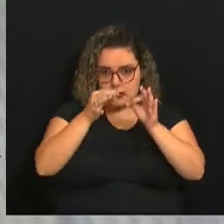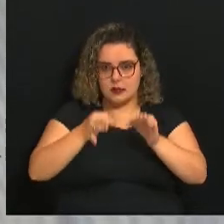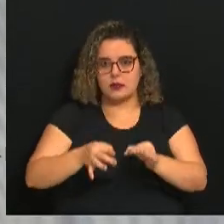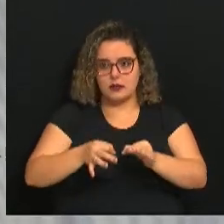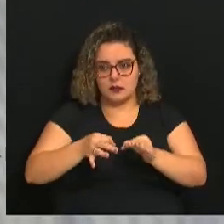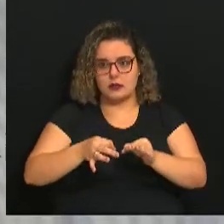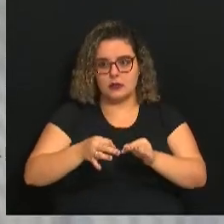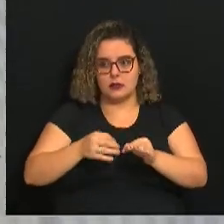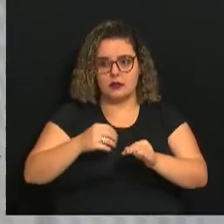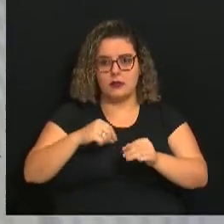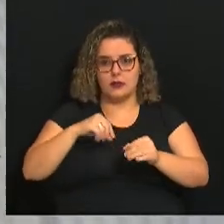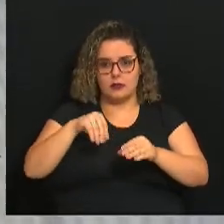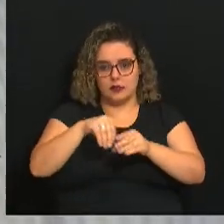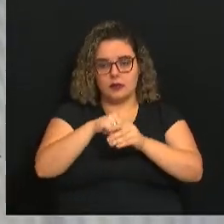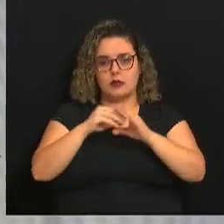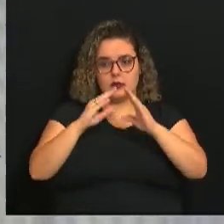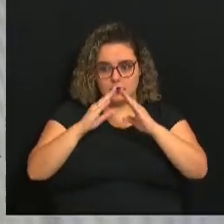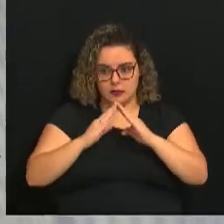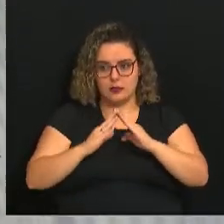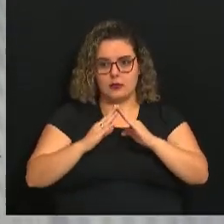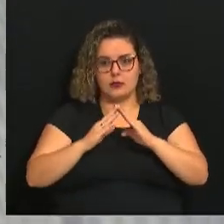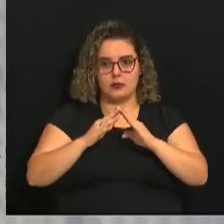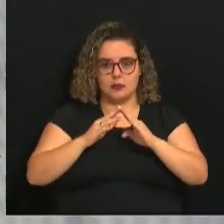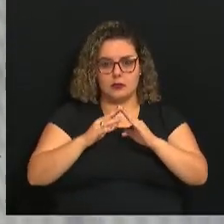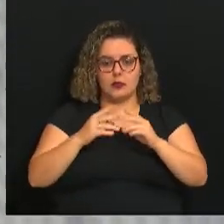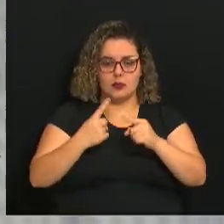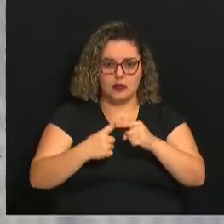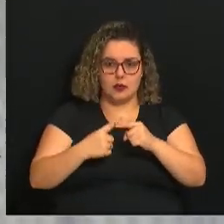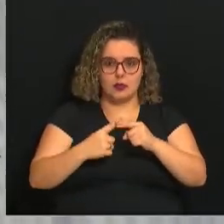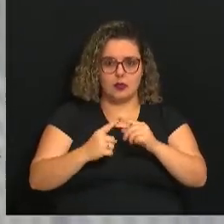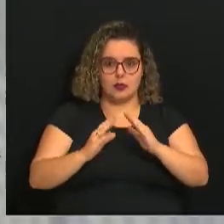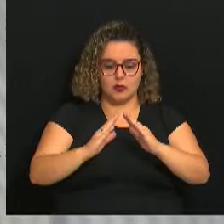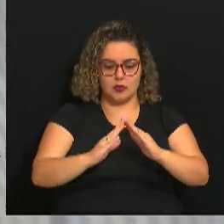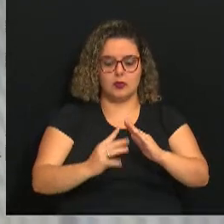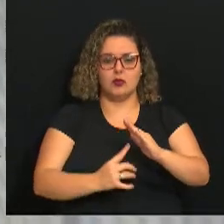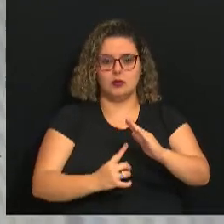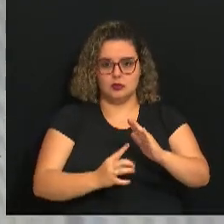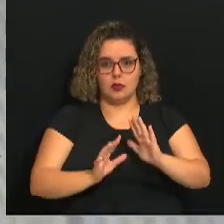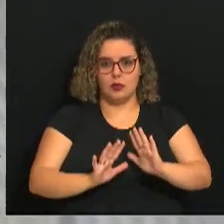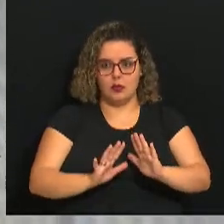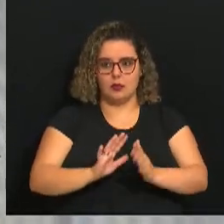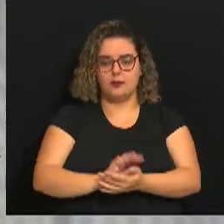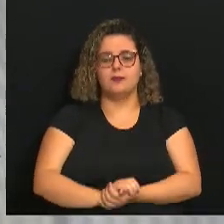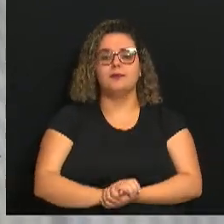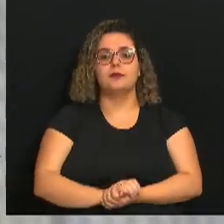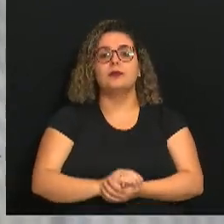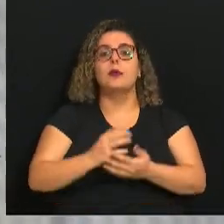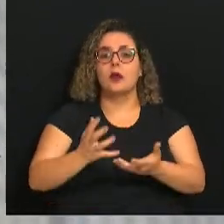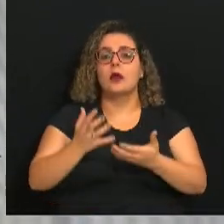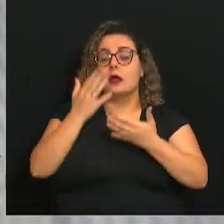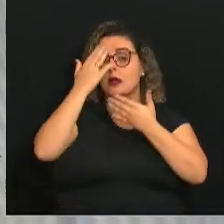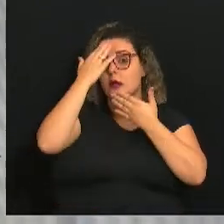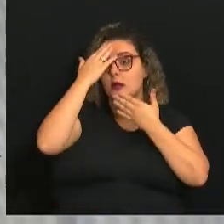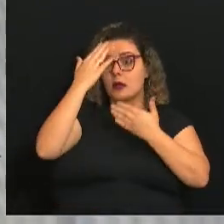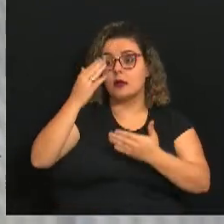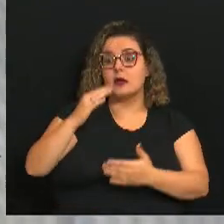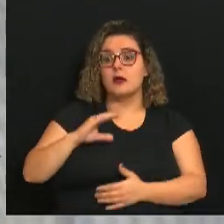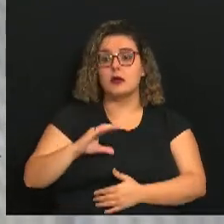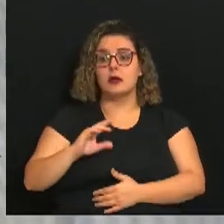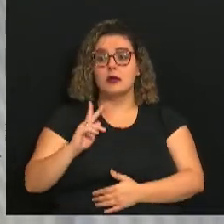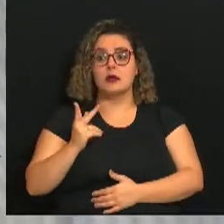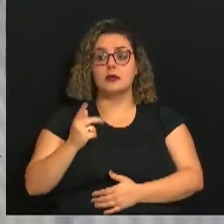própria residência, conduzindo aqui da própria residência. Mas quero também agradecer a presença do servidor Charles